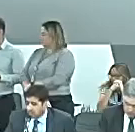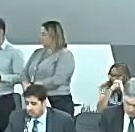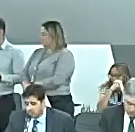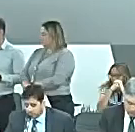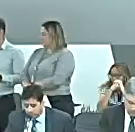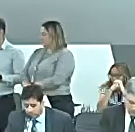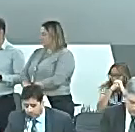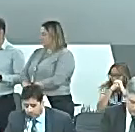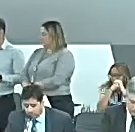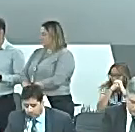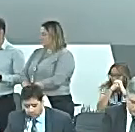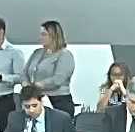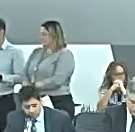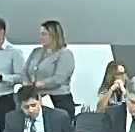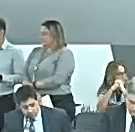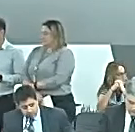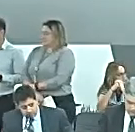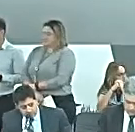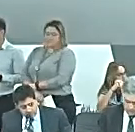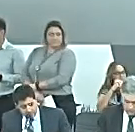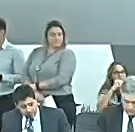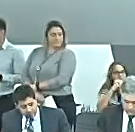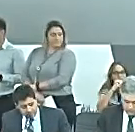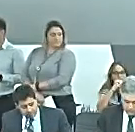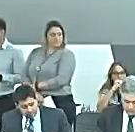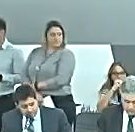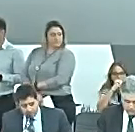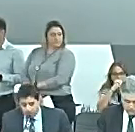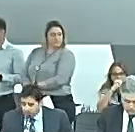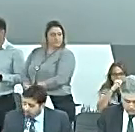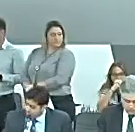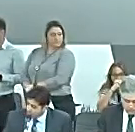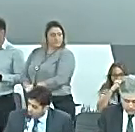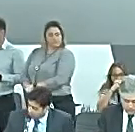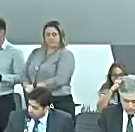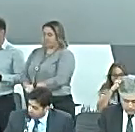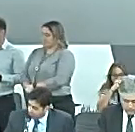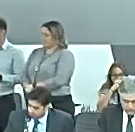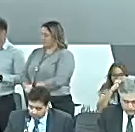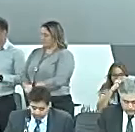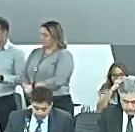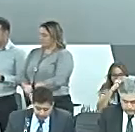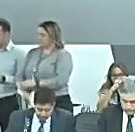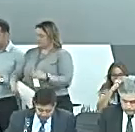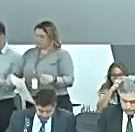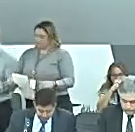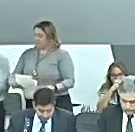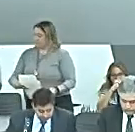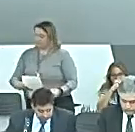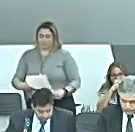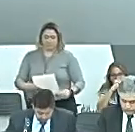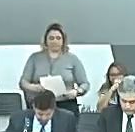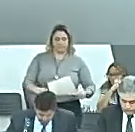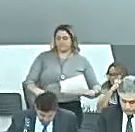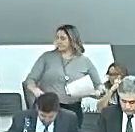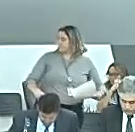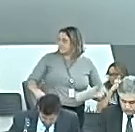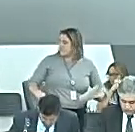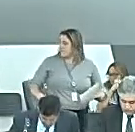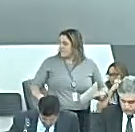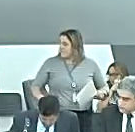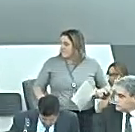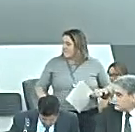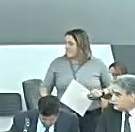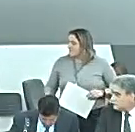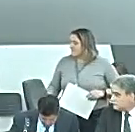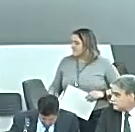que nã o trabalho da comissão vossa excelência tem a palavra com as suas considerações e licenças o presente muito obrigado lembrando que